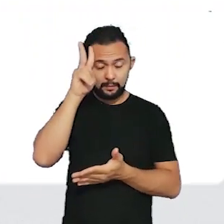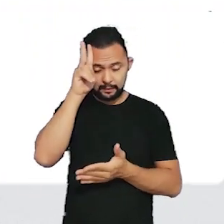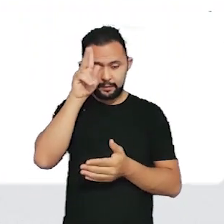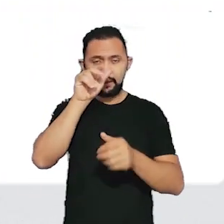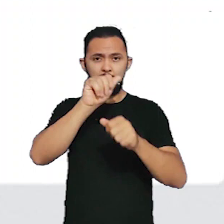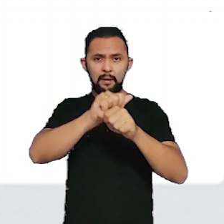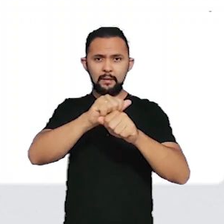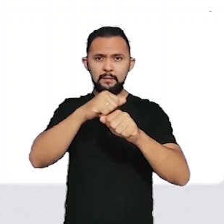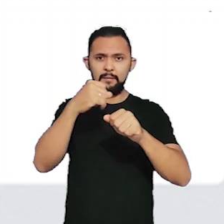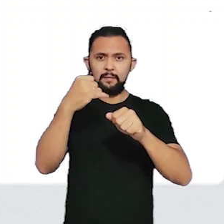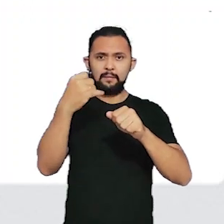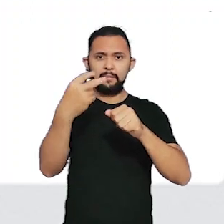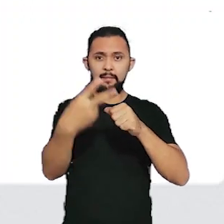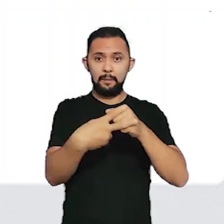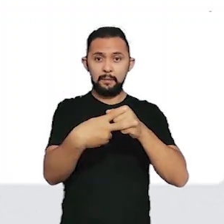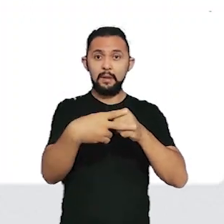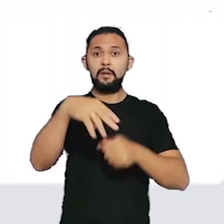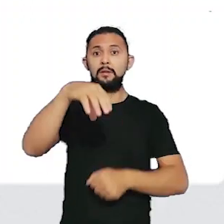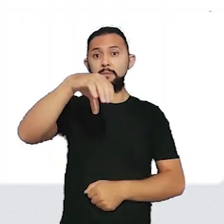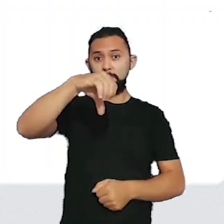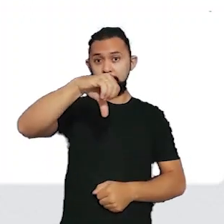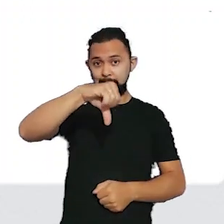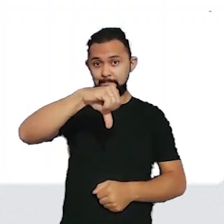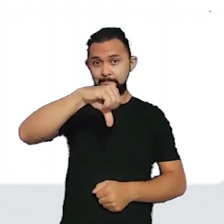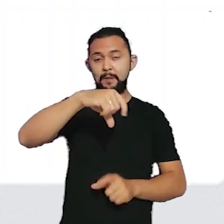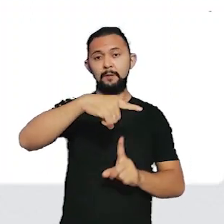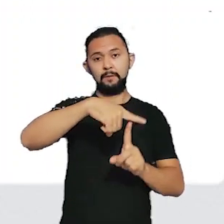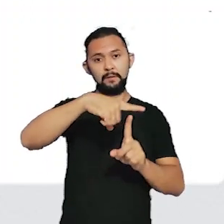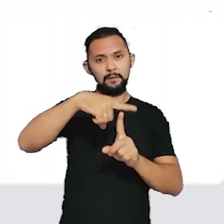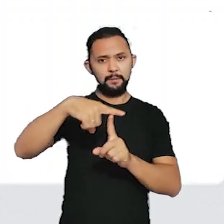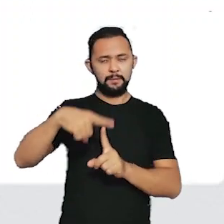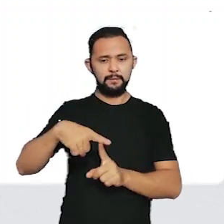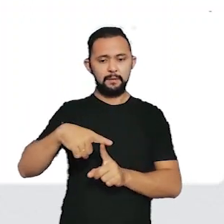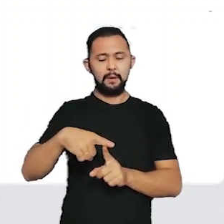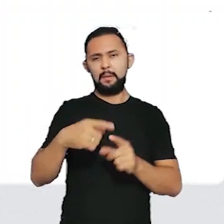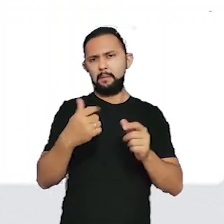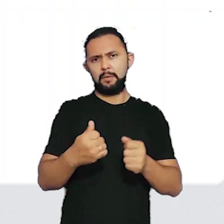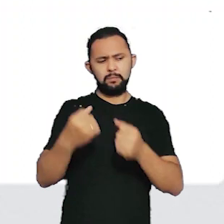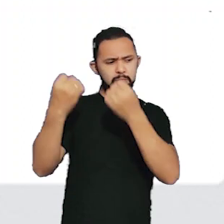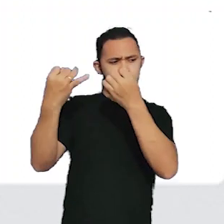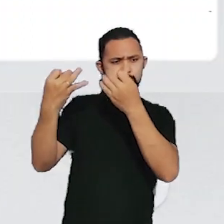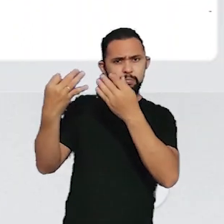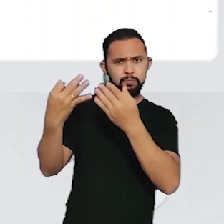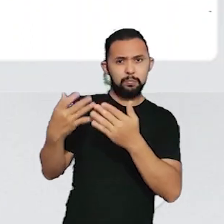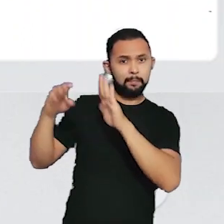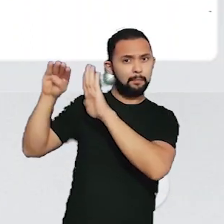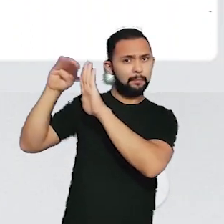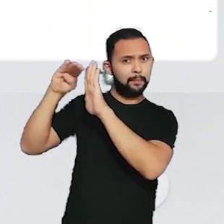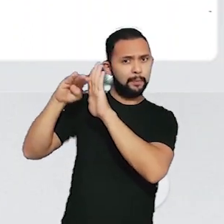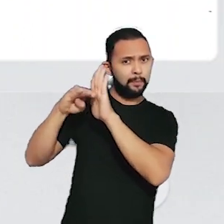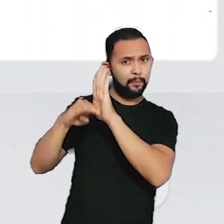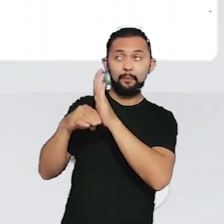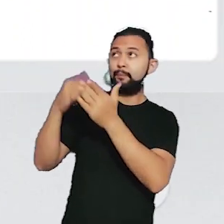adverbiais são classificadas em 9 tipos, tá? Causa, comparação, concessão, condição, conformidade,